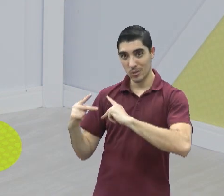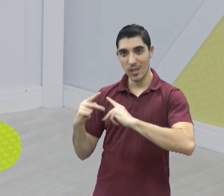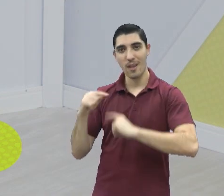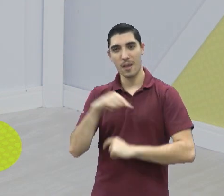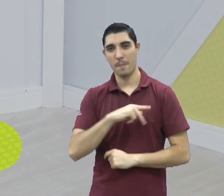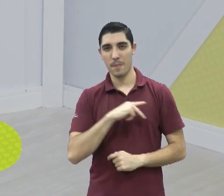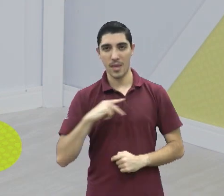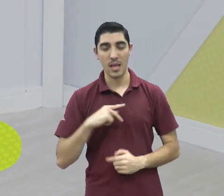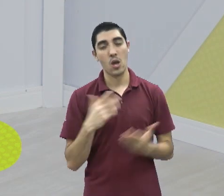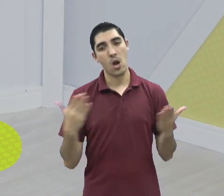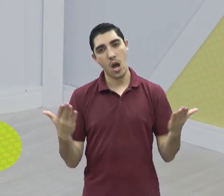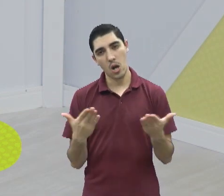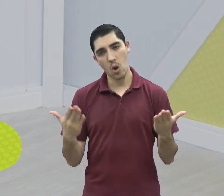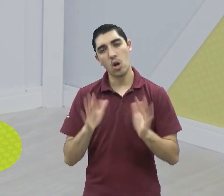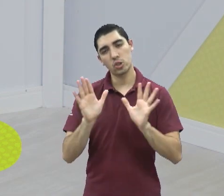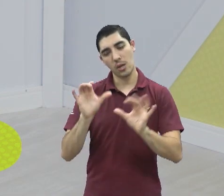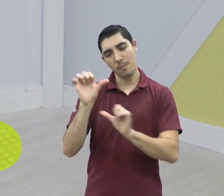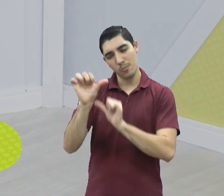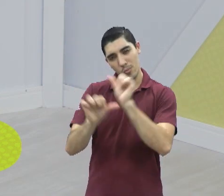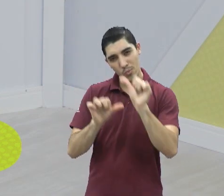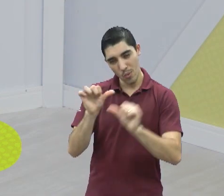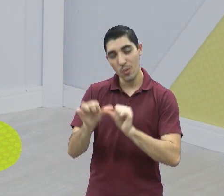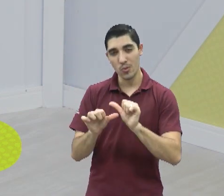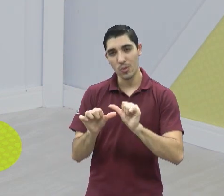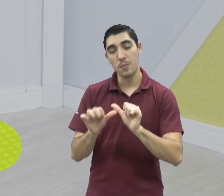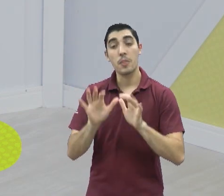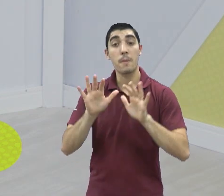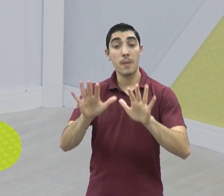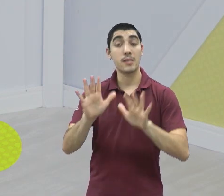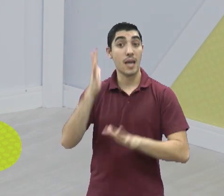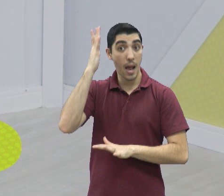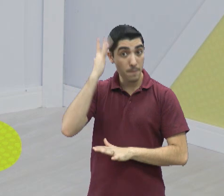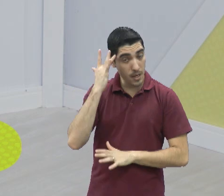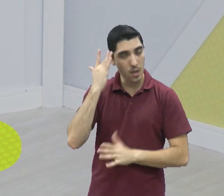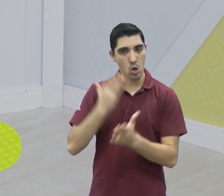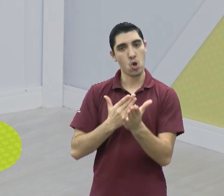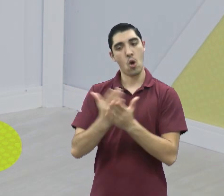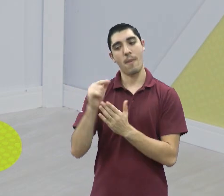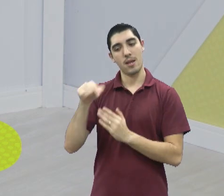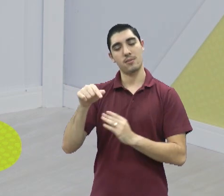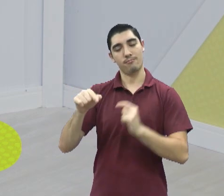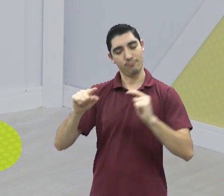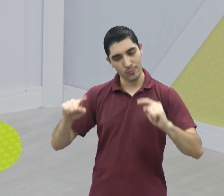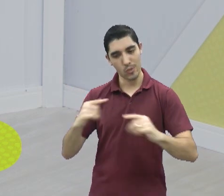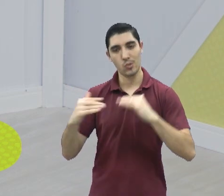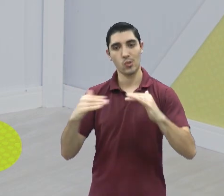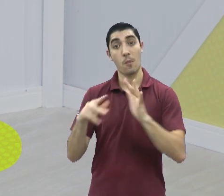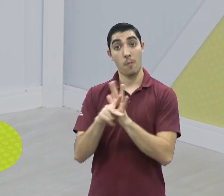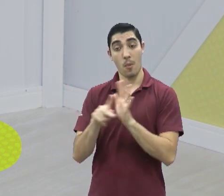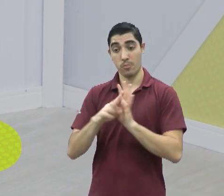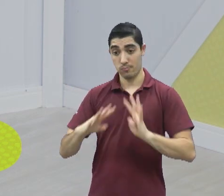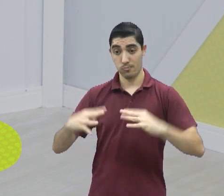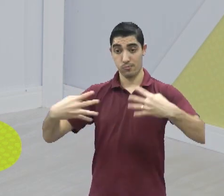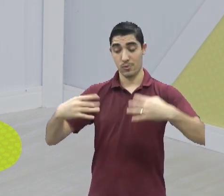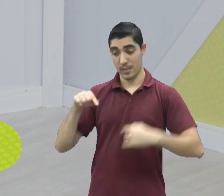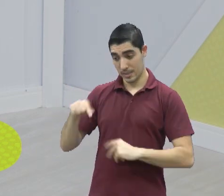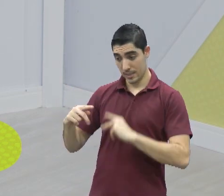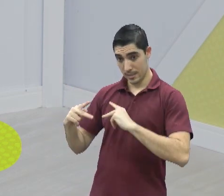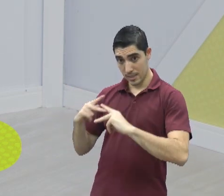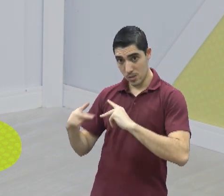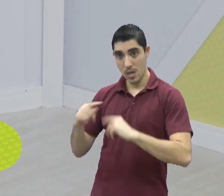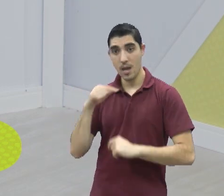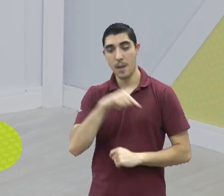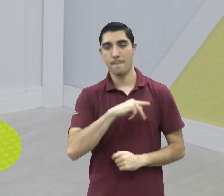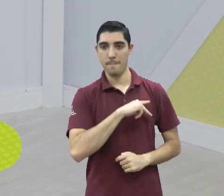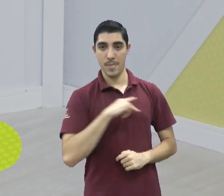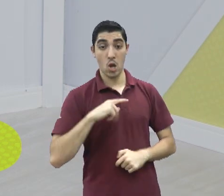das duas equipes é diferente, portanto amanhã começa essa decisão de quartas de final. São José e Pinheiros,